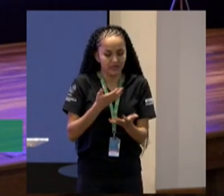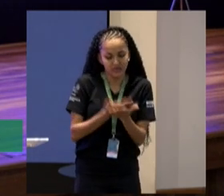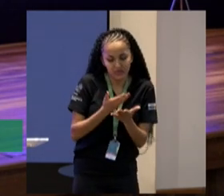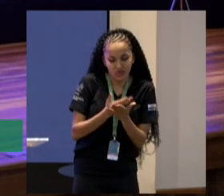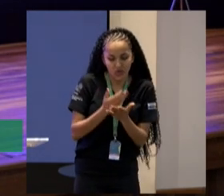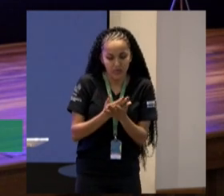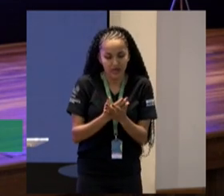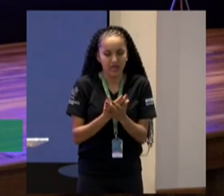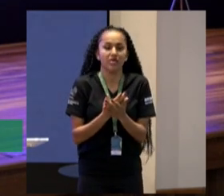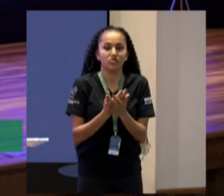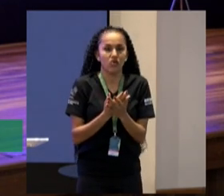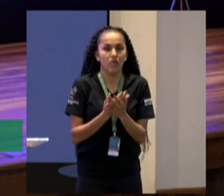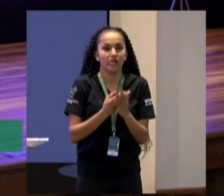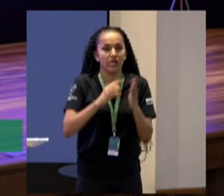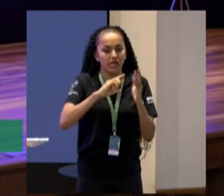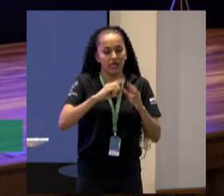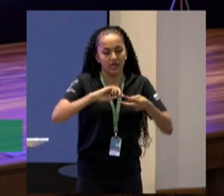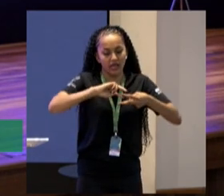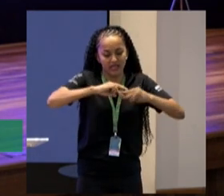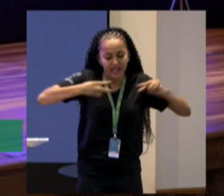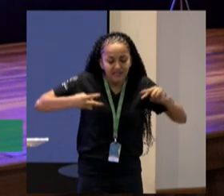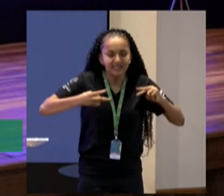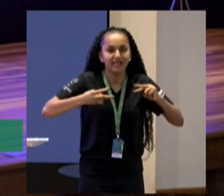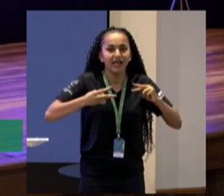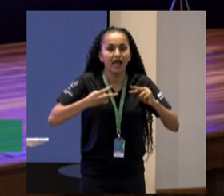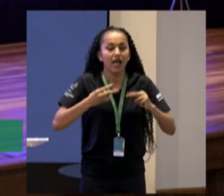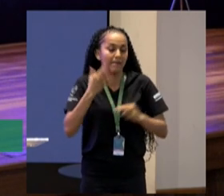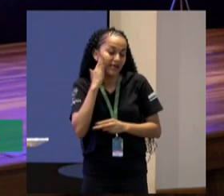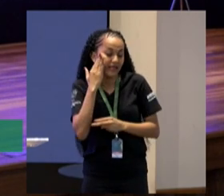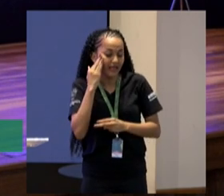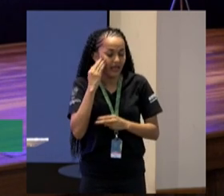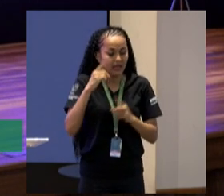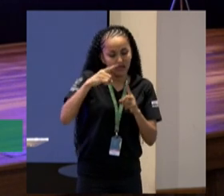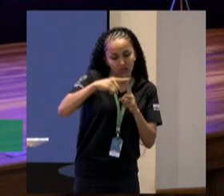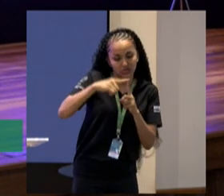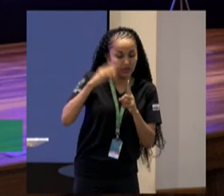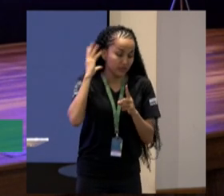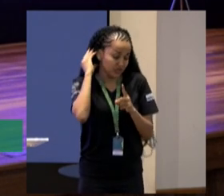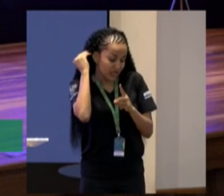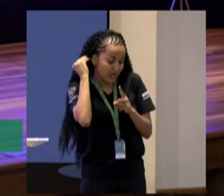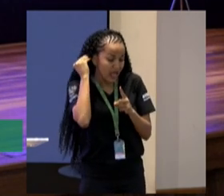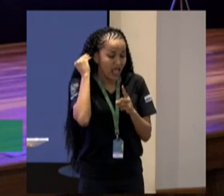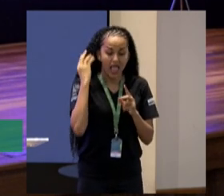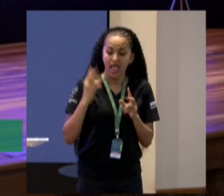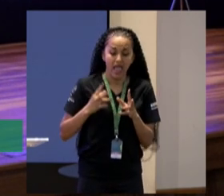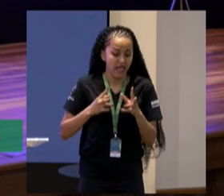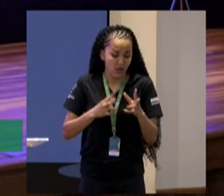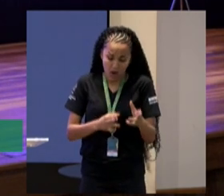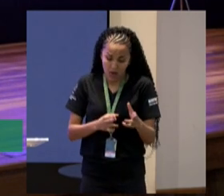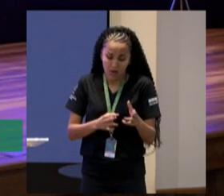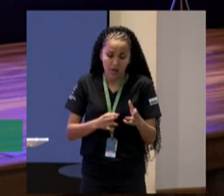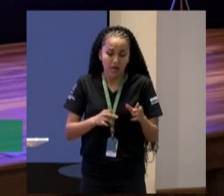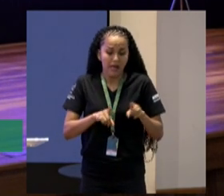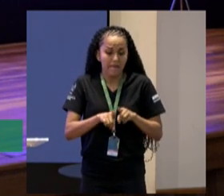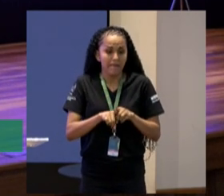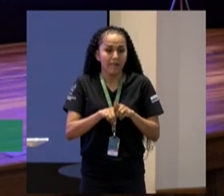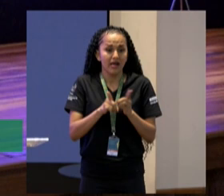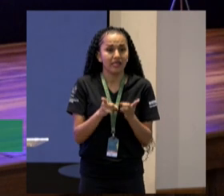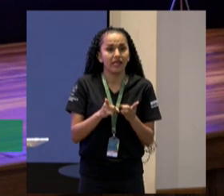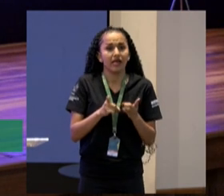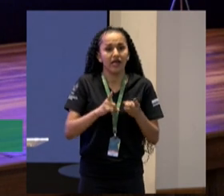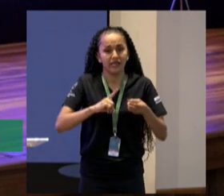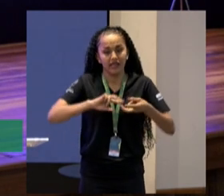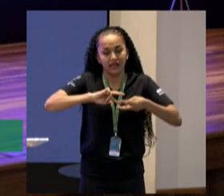foi muito bacana essa aula para entender que a composição de um cabelo liso e de um cabelo crespo é a mesma composição. São as